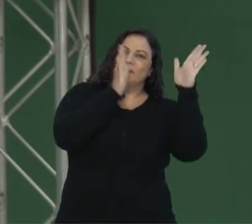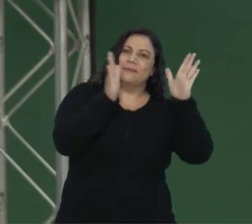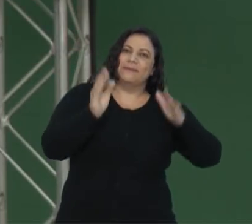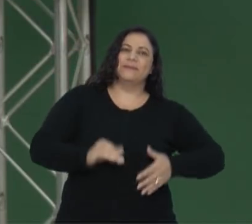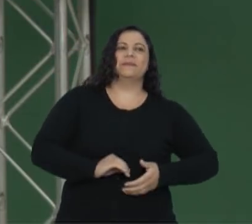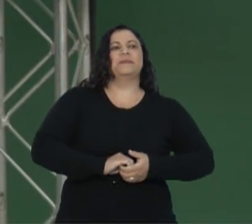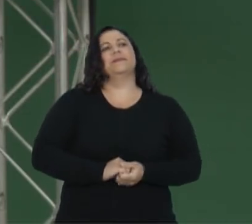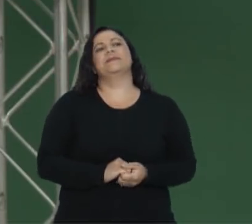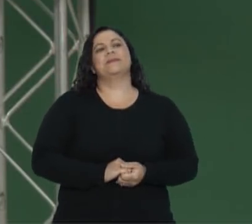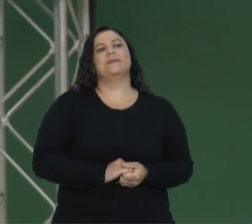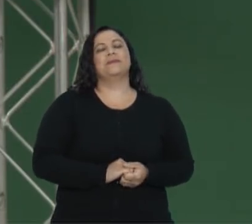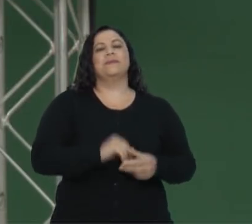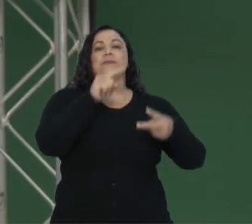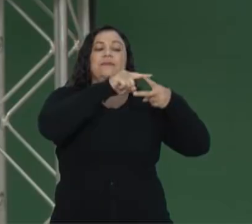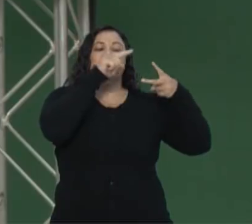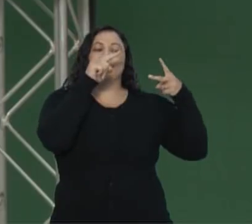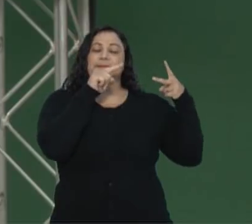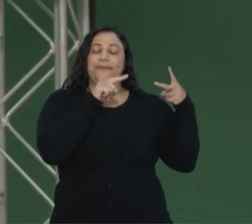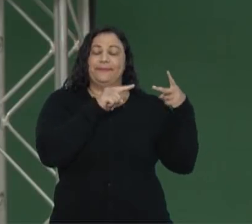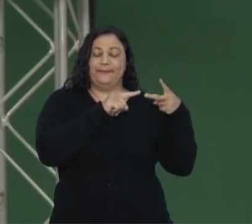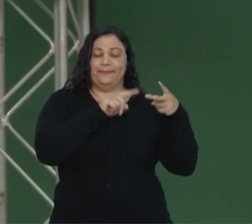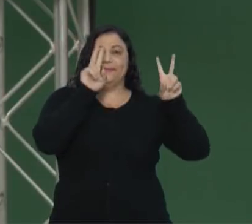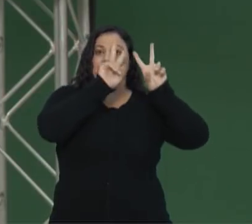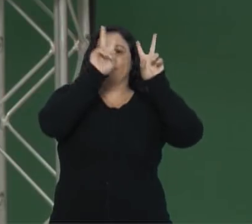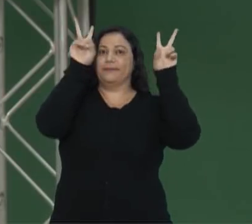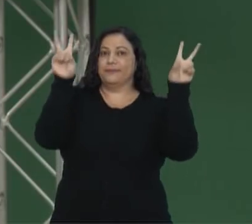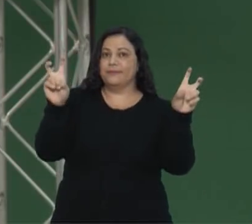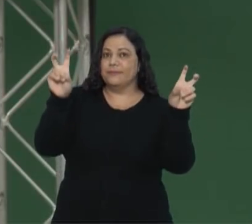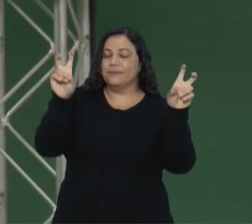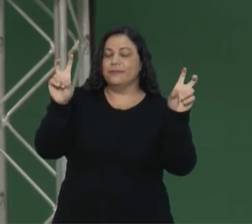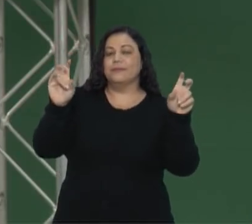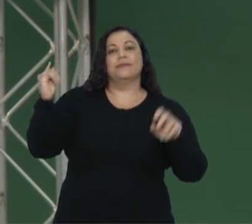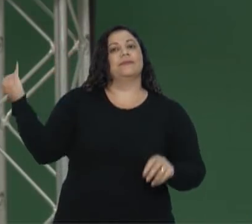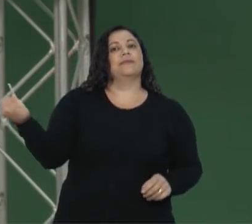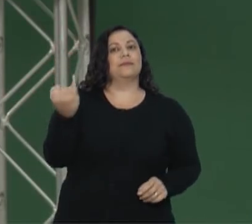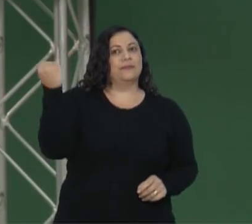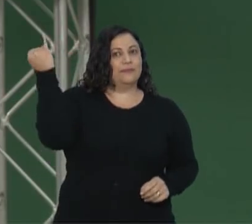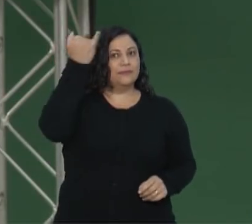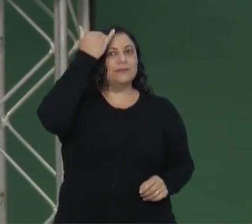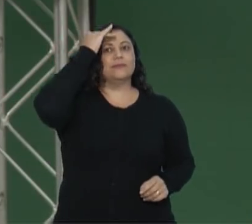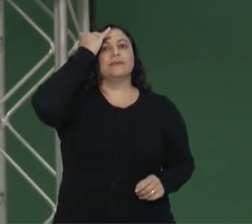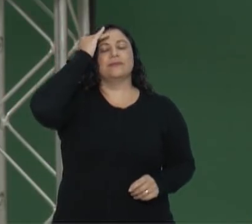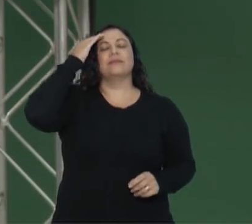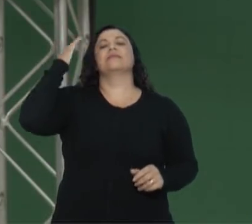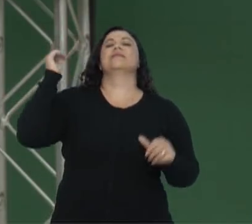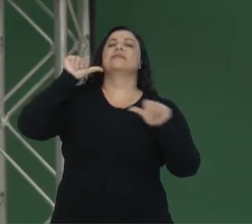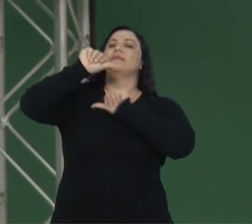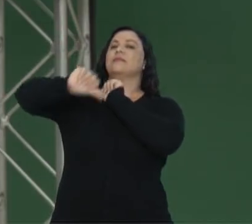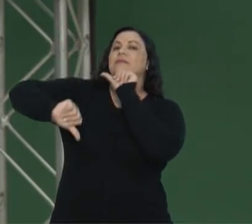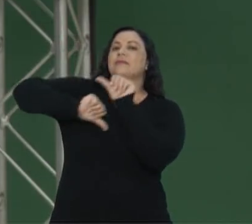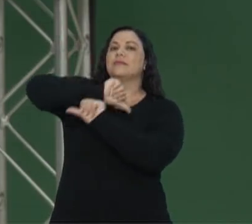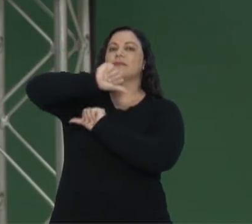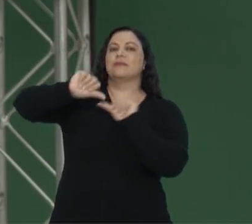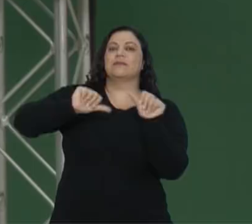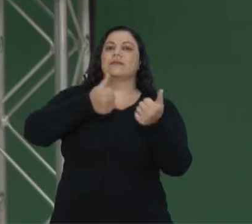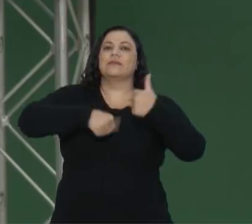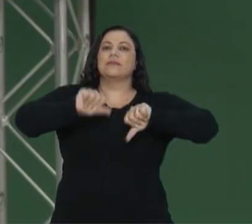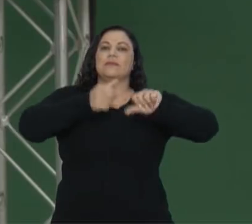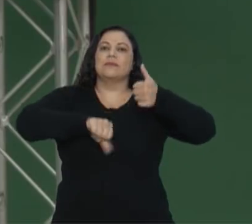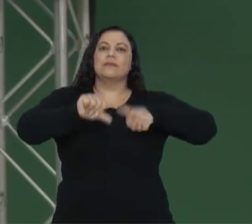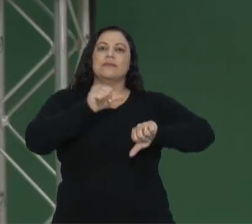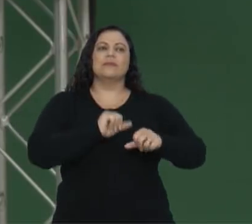para vocês dois termos super importantes para a gente entender as transformações químicas. O primeiro termo se